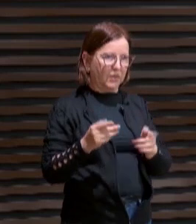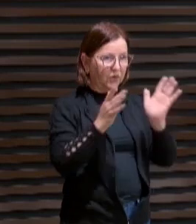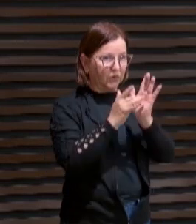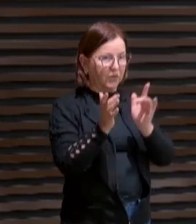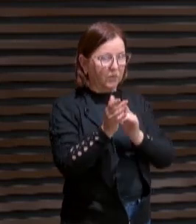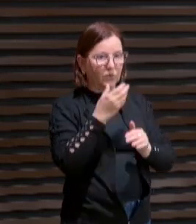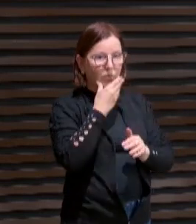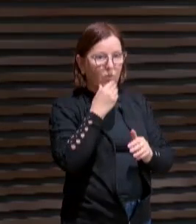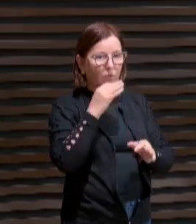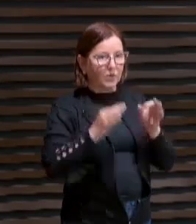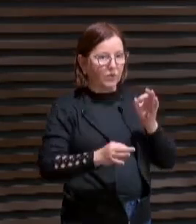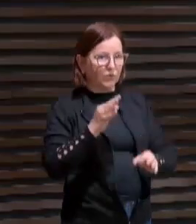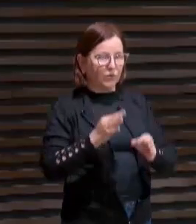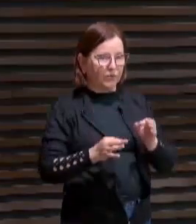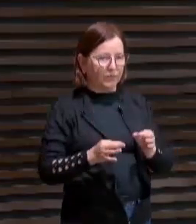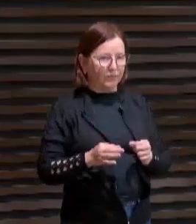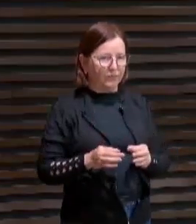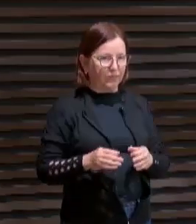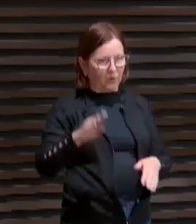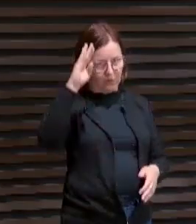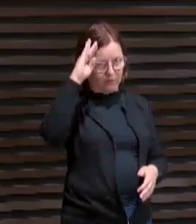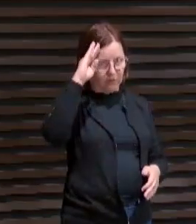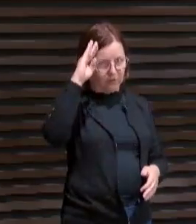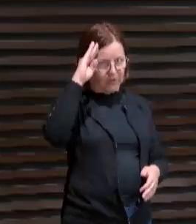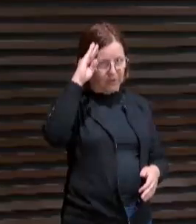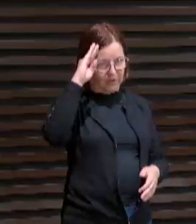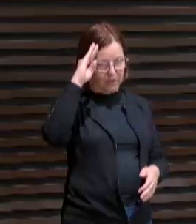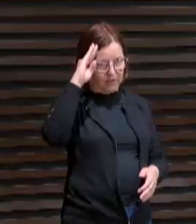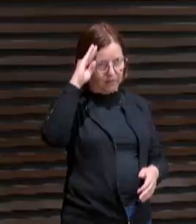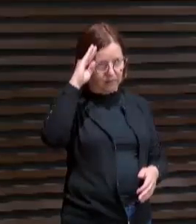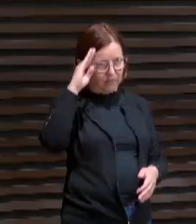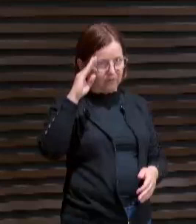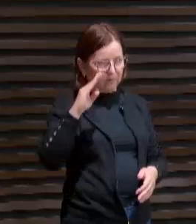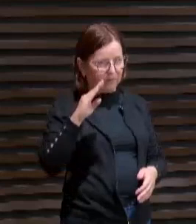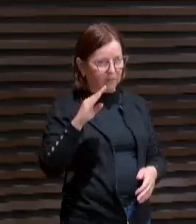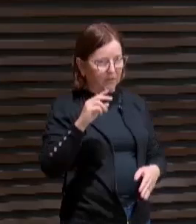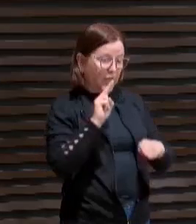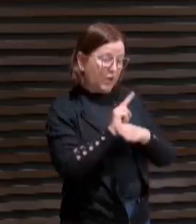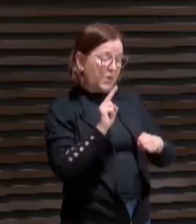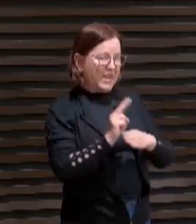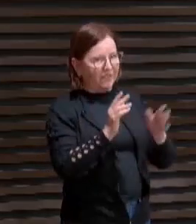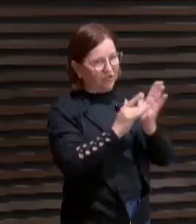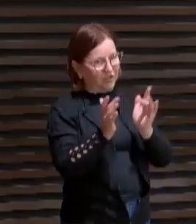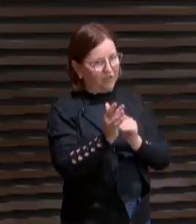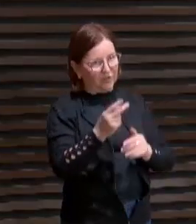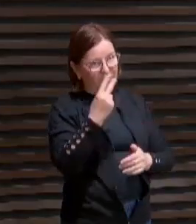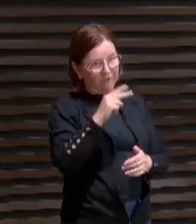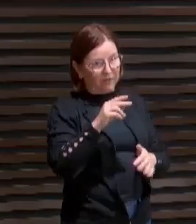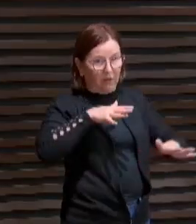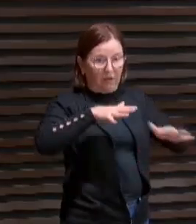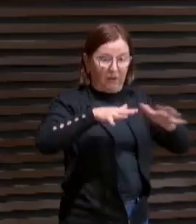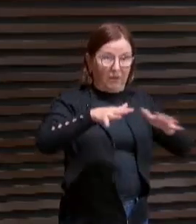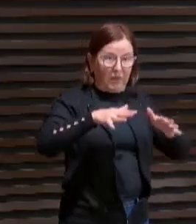justo. O centurião e os que com ele guardavam a Jesus, vendo o